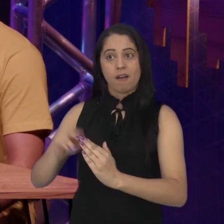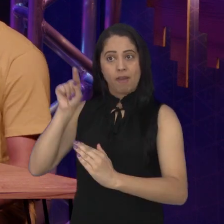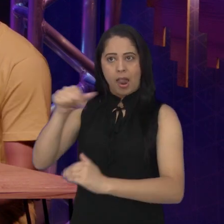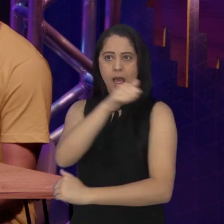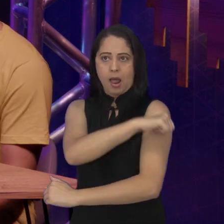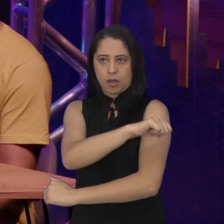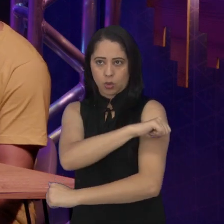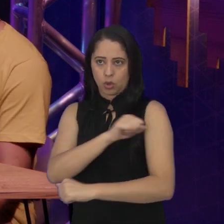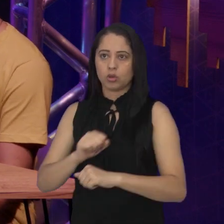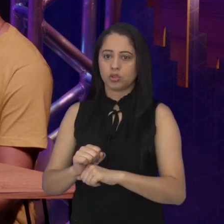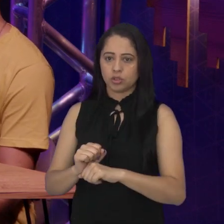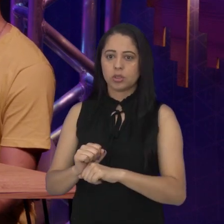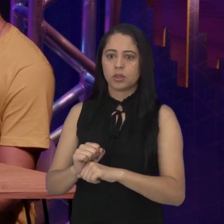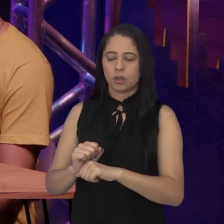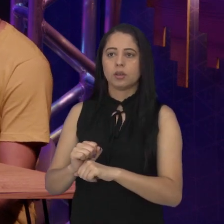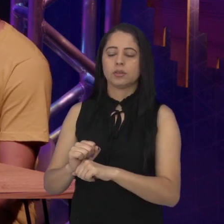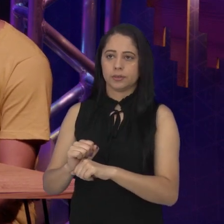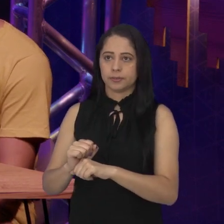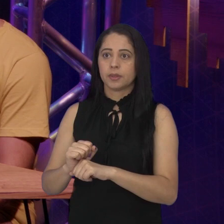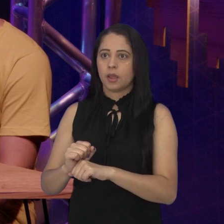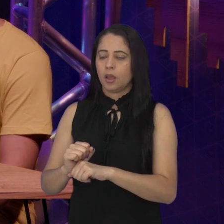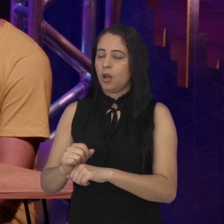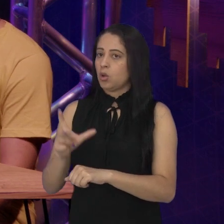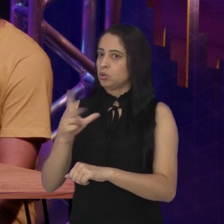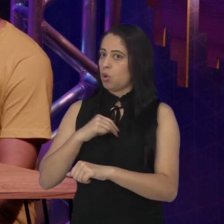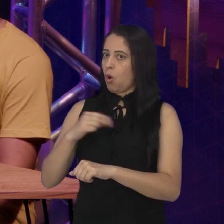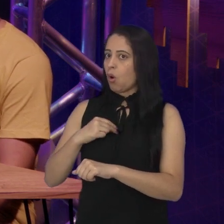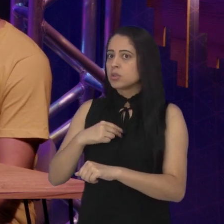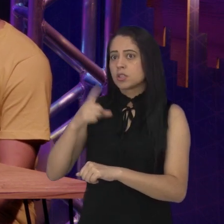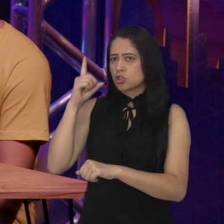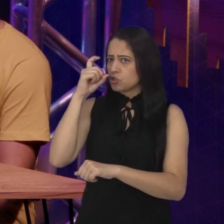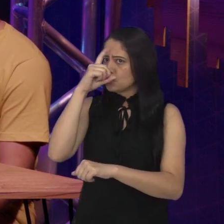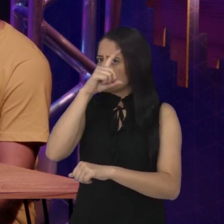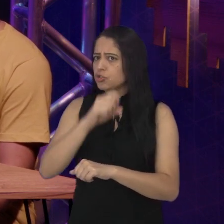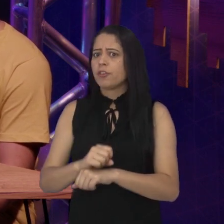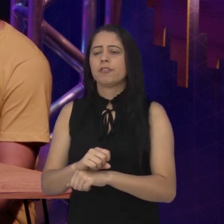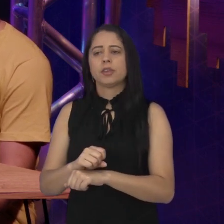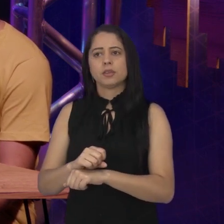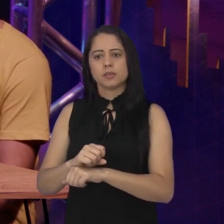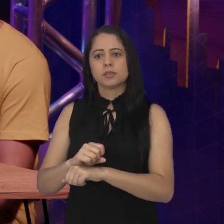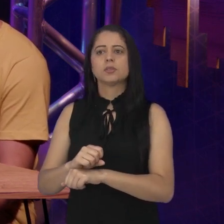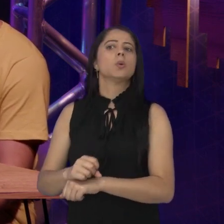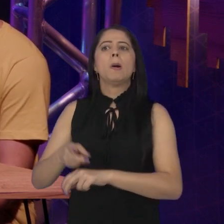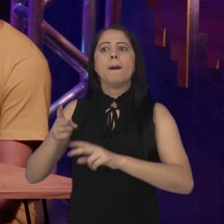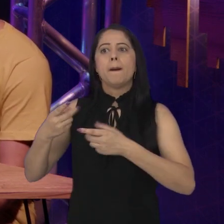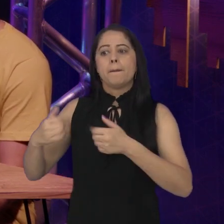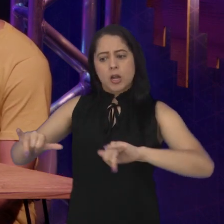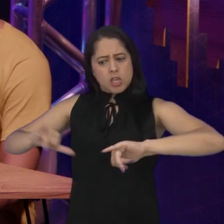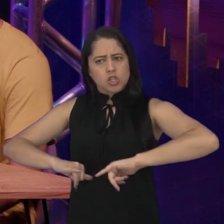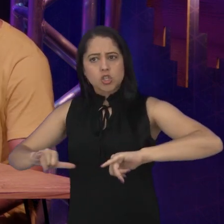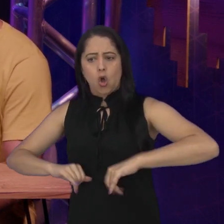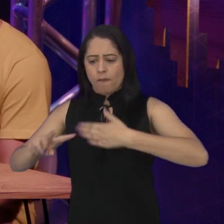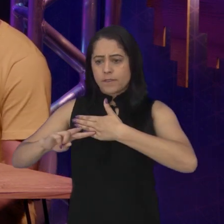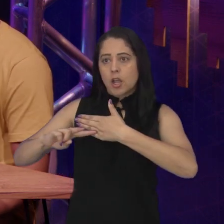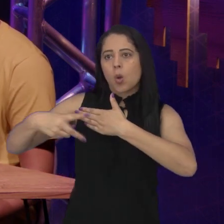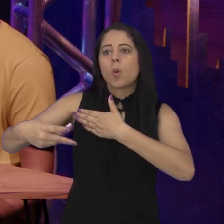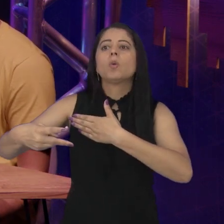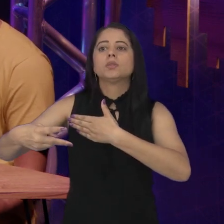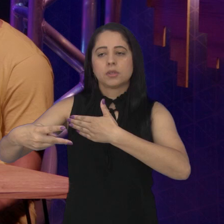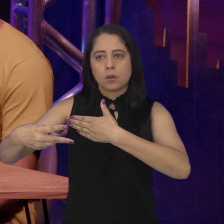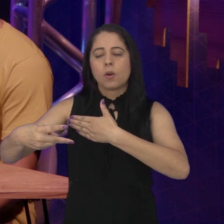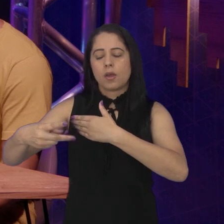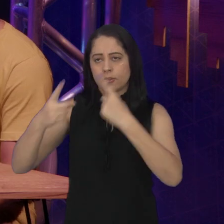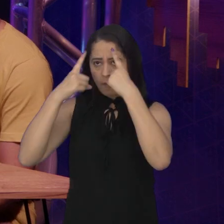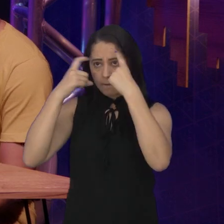realidade de uma favela do Rio de Janeiro, onde parece que é impossível você não estar envolvido ou